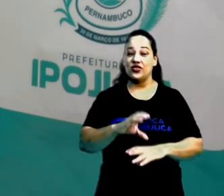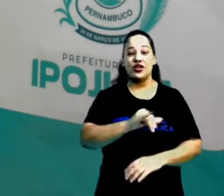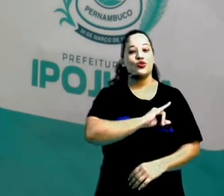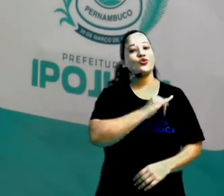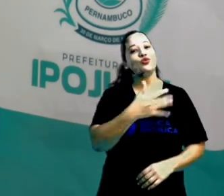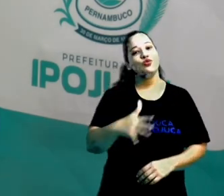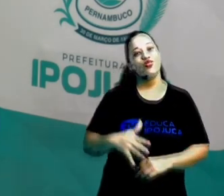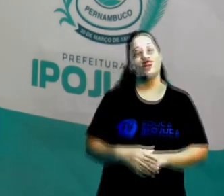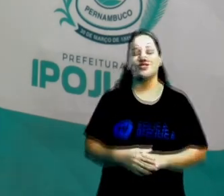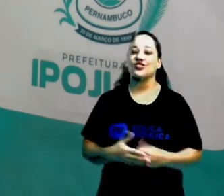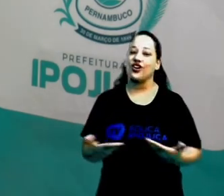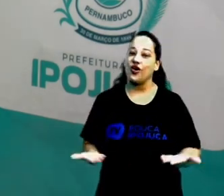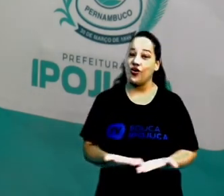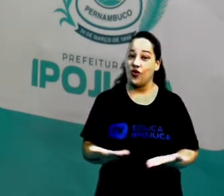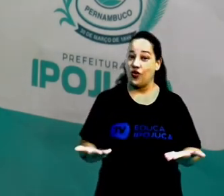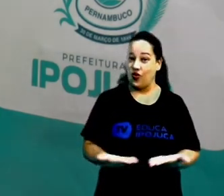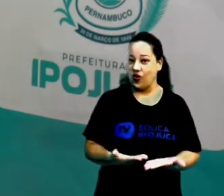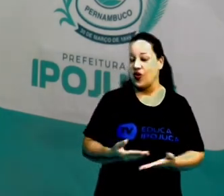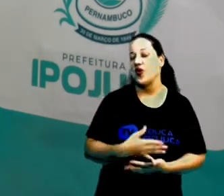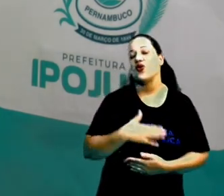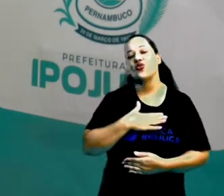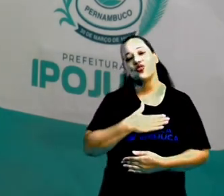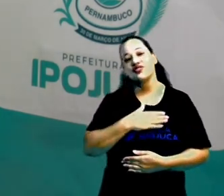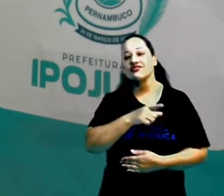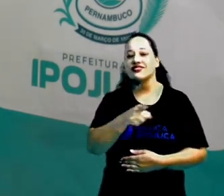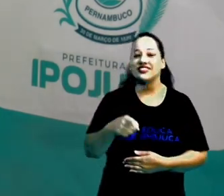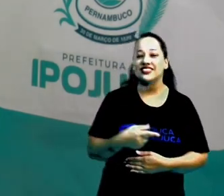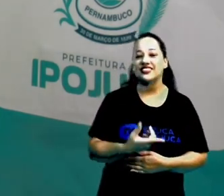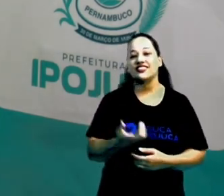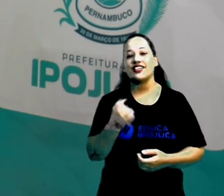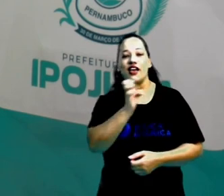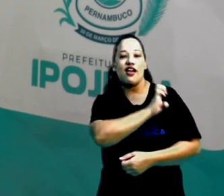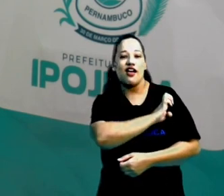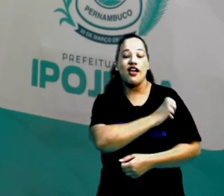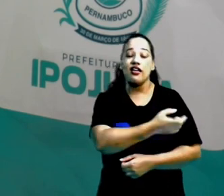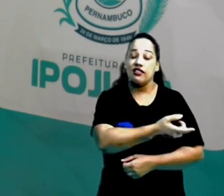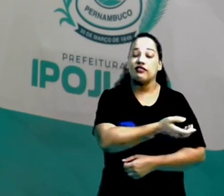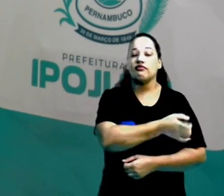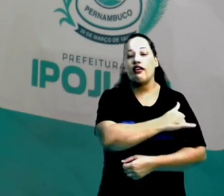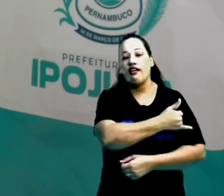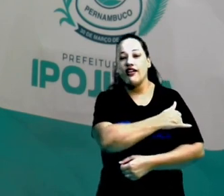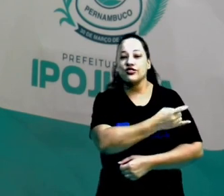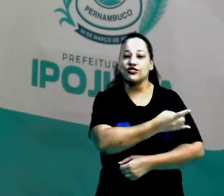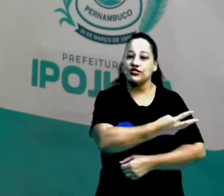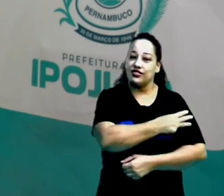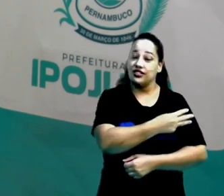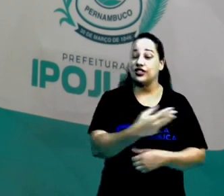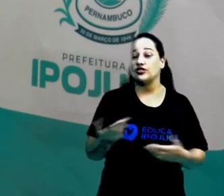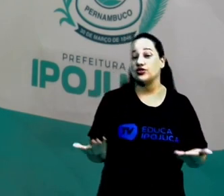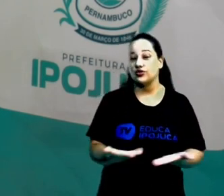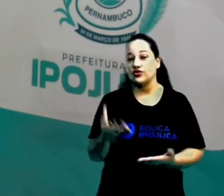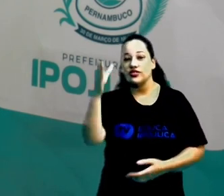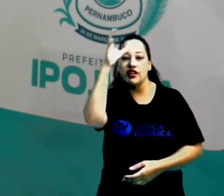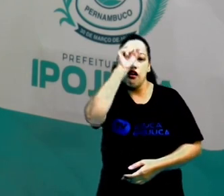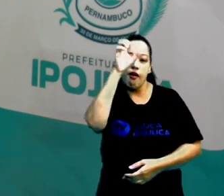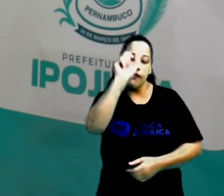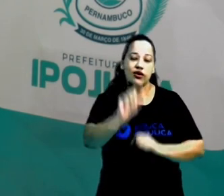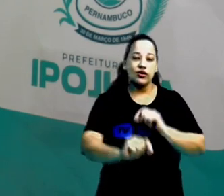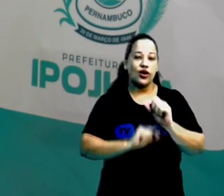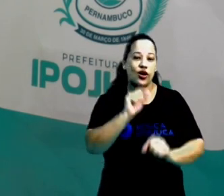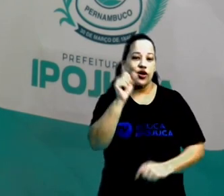Educa Ipojuca. E hoje, meus queridos alunos do EJA 3, vamos aprender juntos os